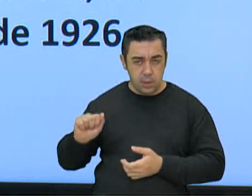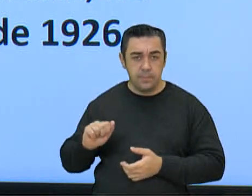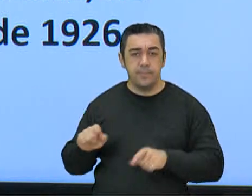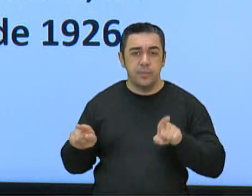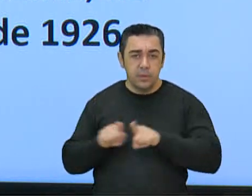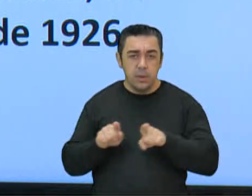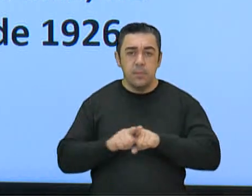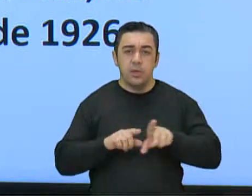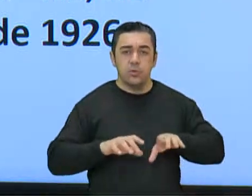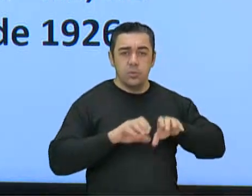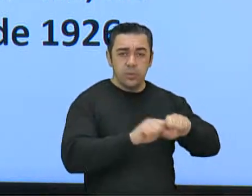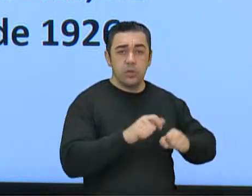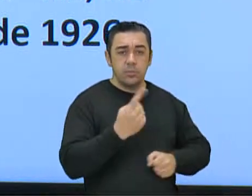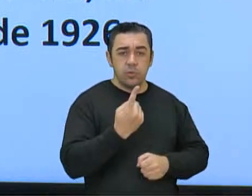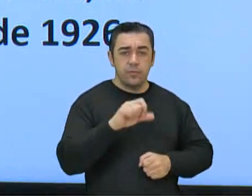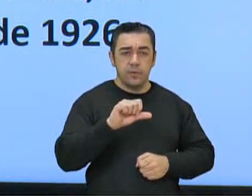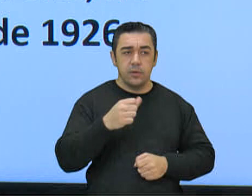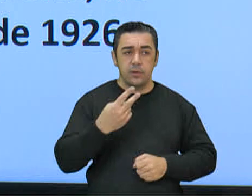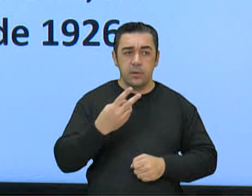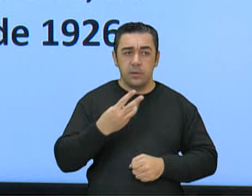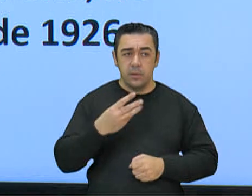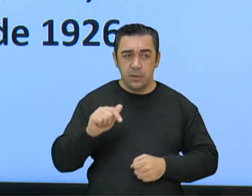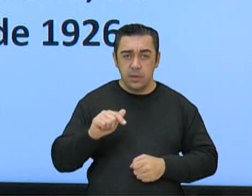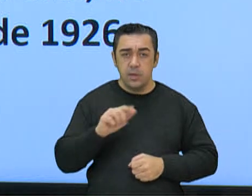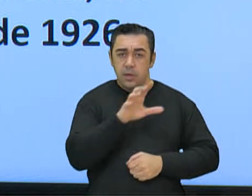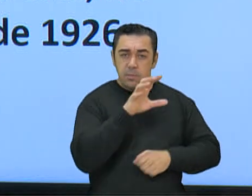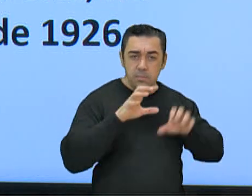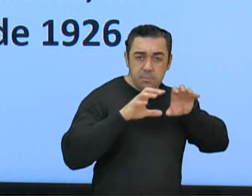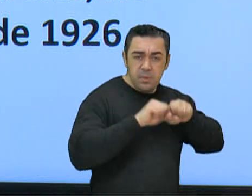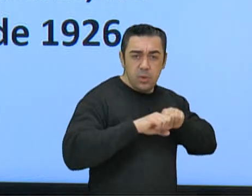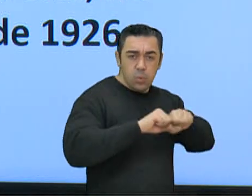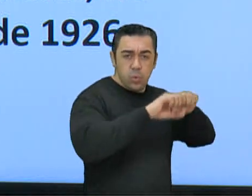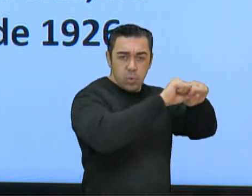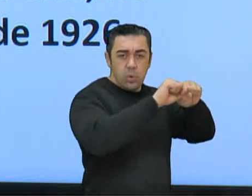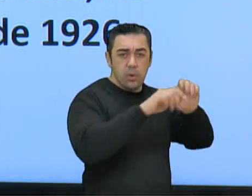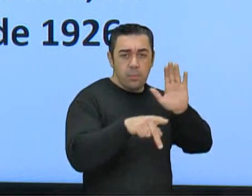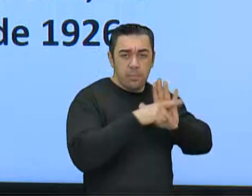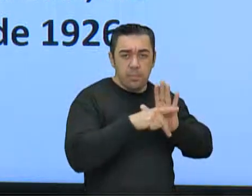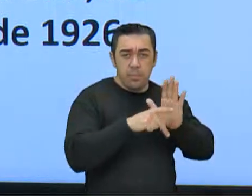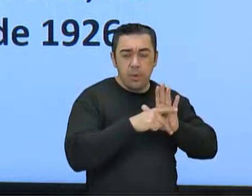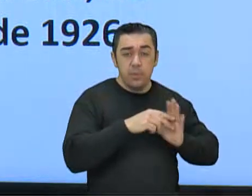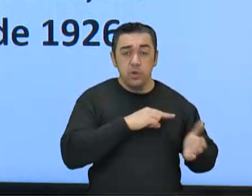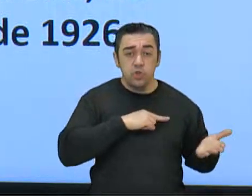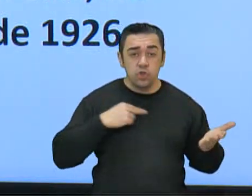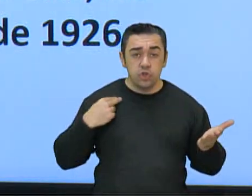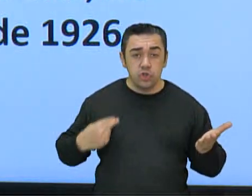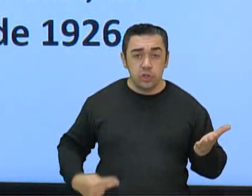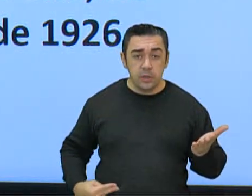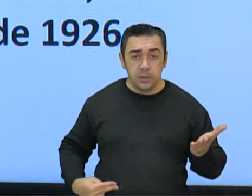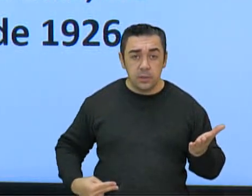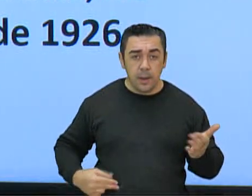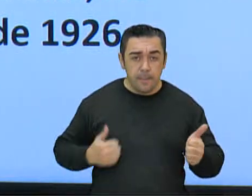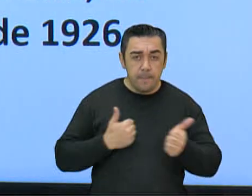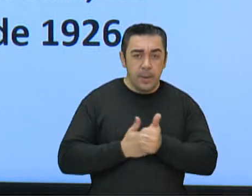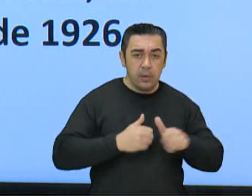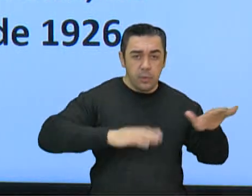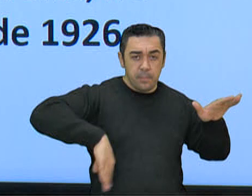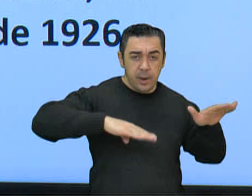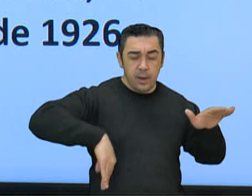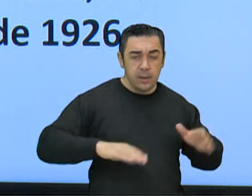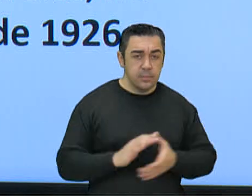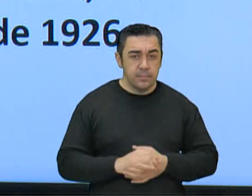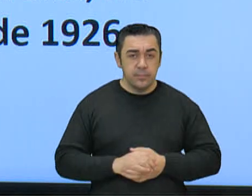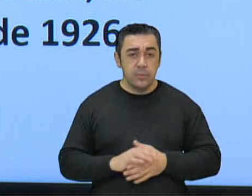tomada em 1937 do resto do continente, ou de parte do litoral chinês. Então todo esse território